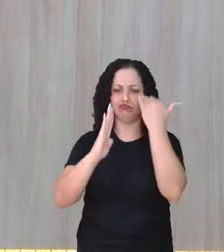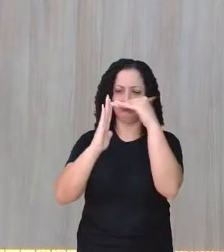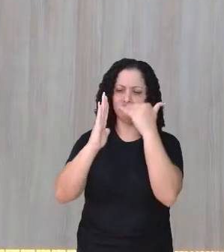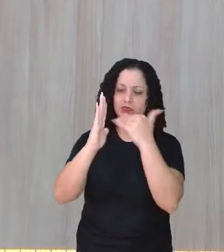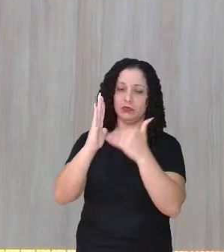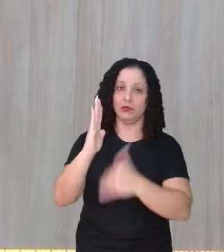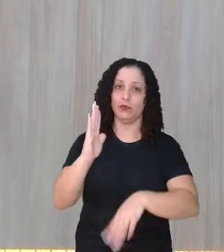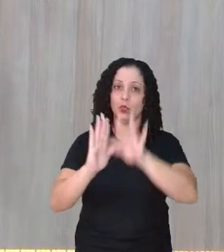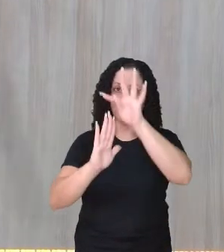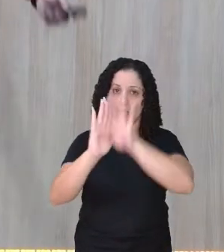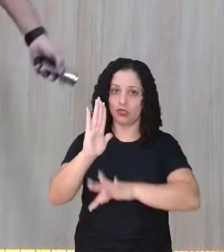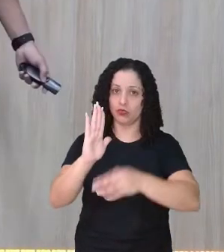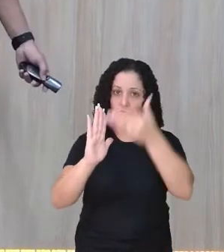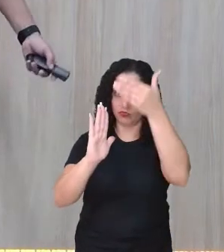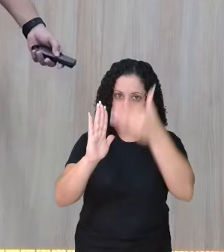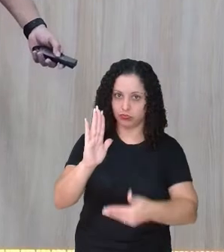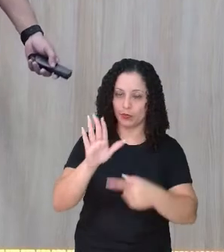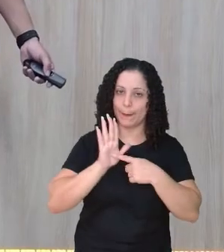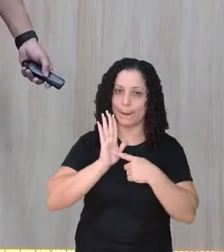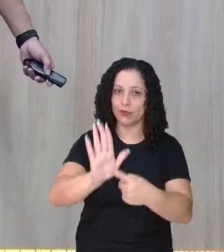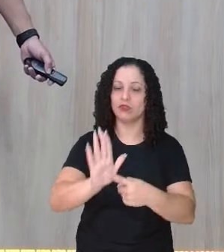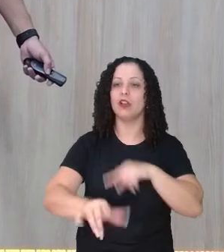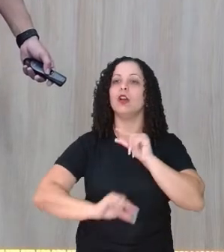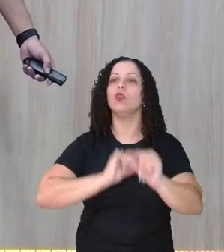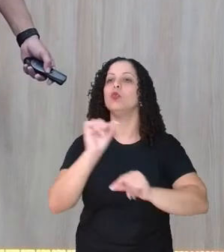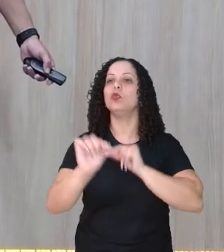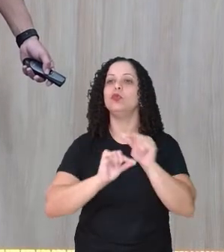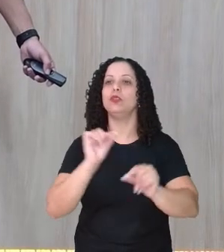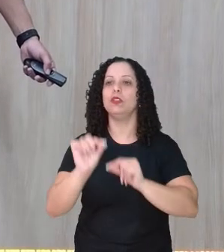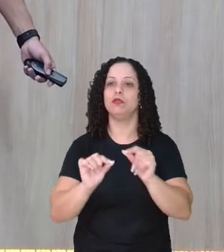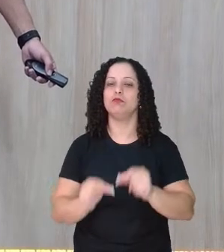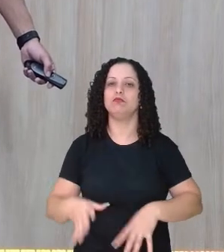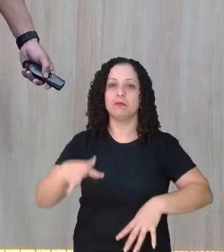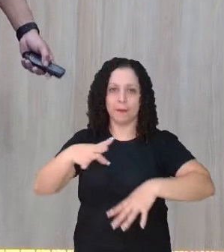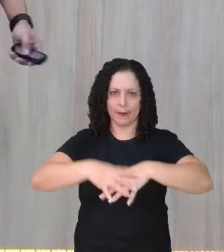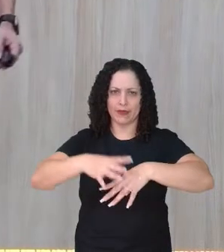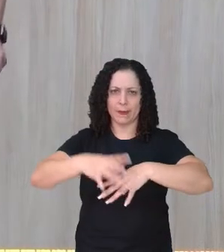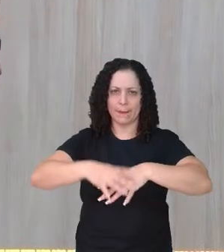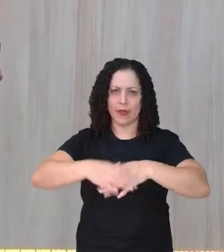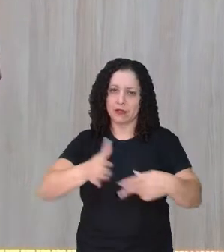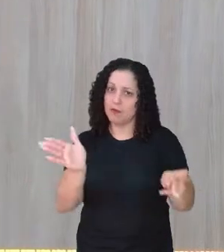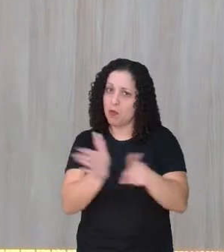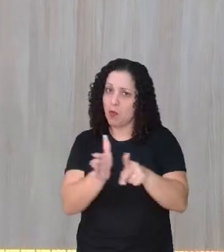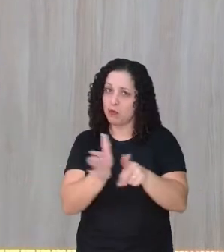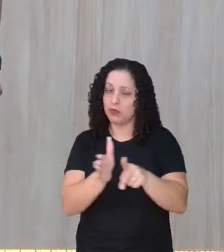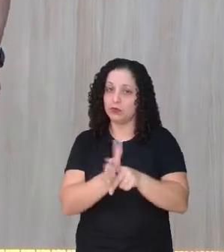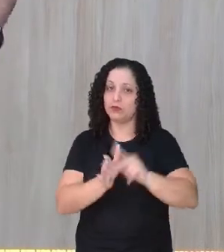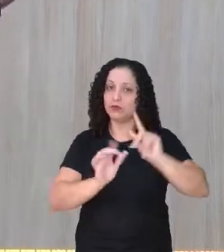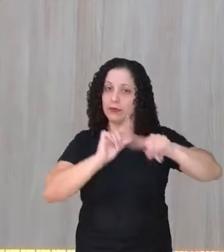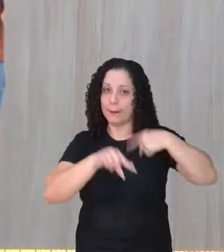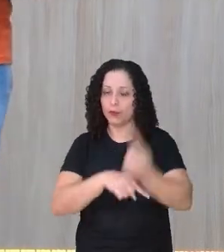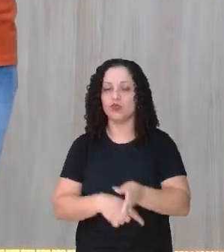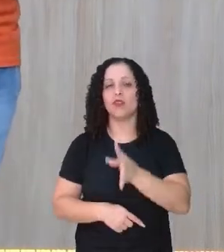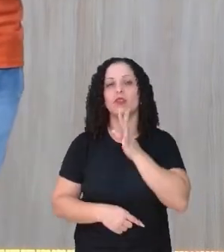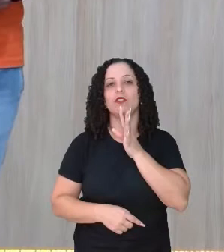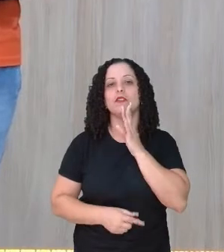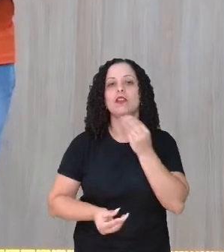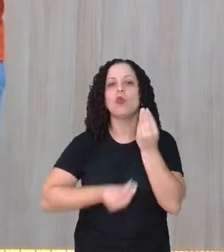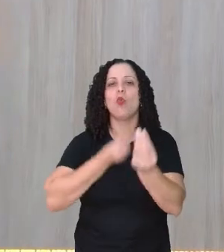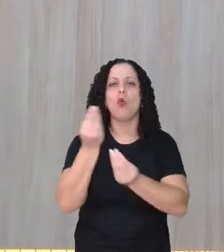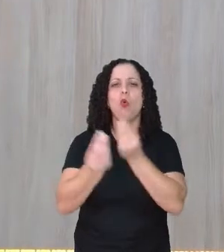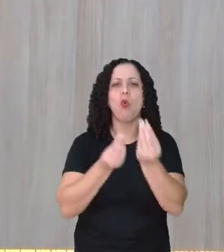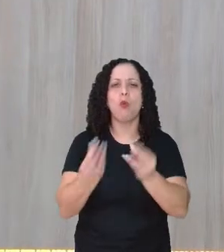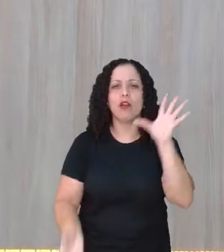precisa associar a uma questão matemática, certo? E a gente vai ver isso já já, como é que a gente